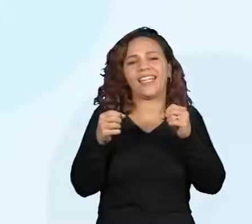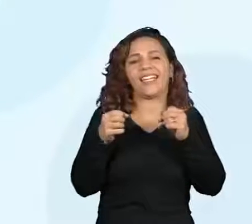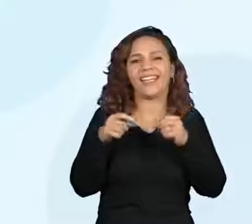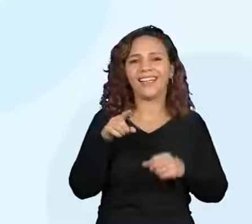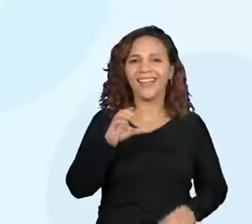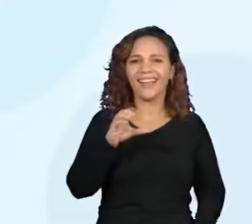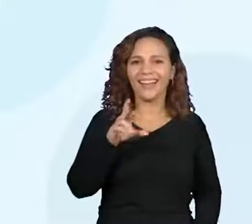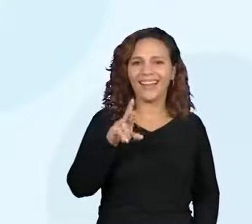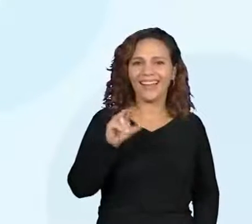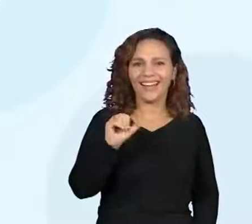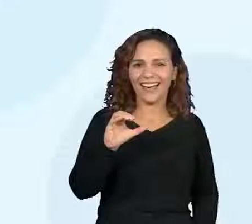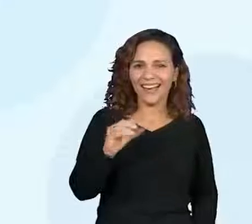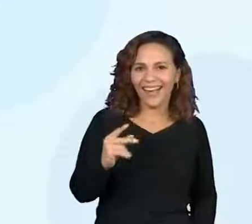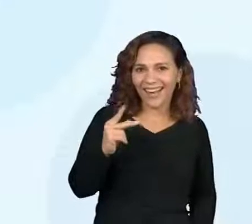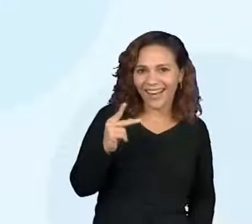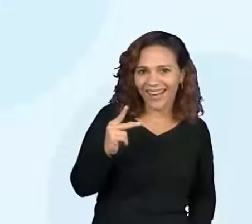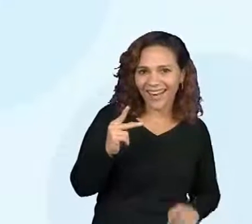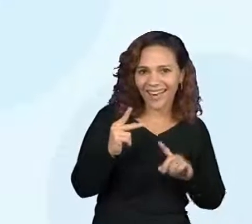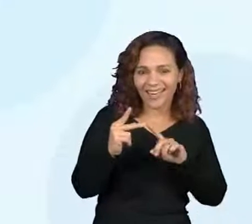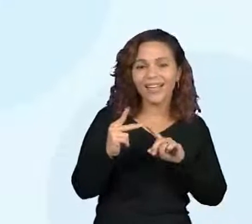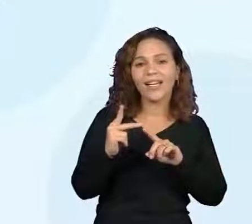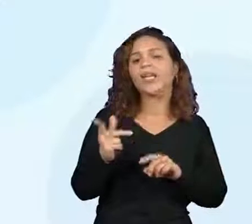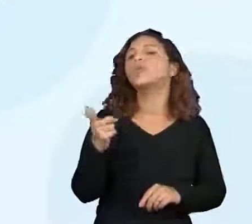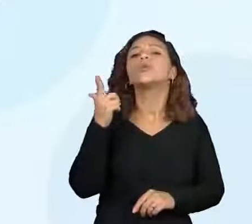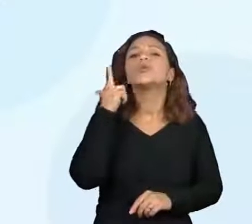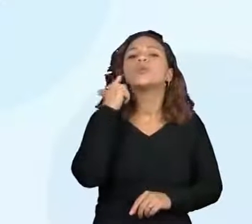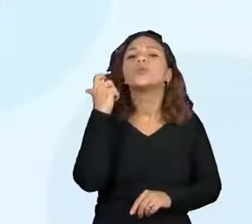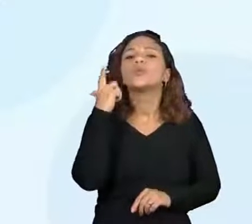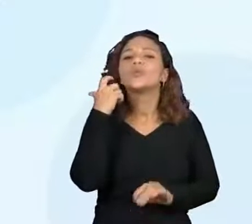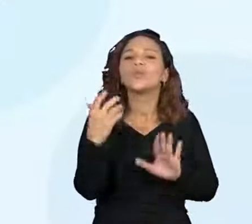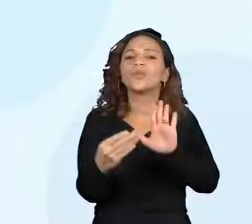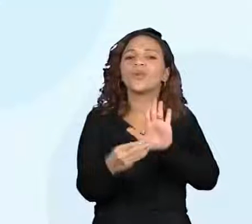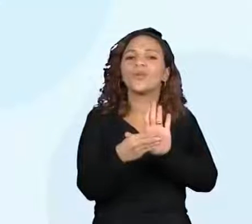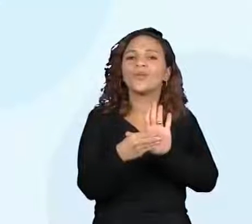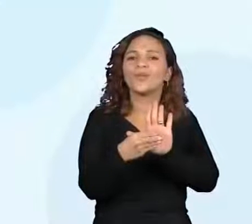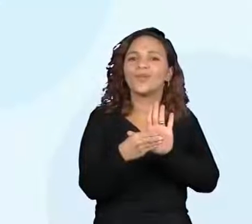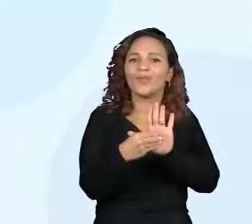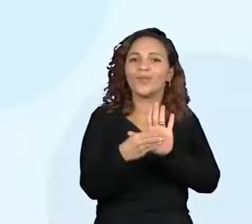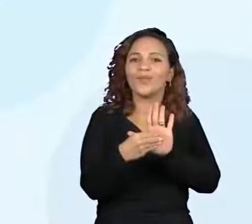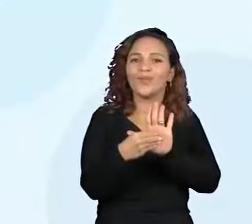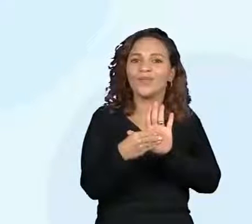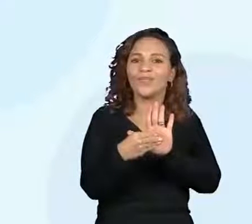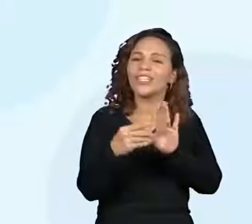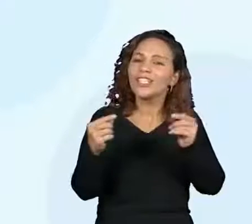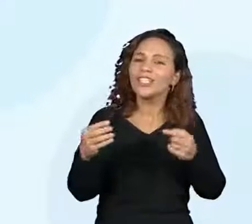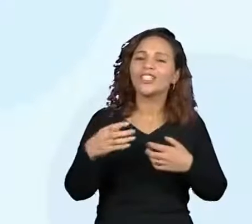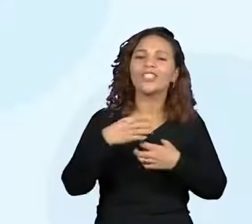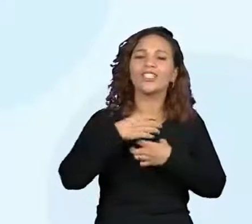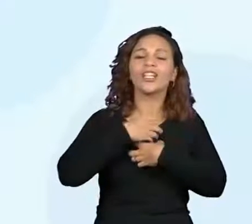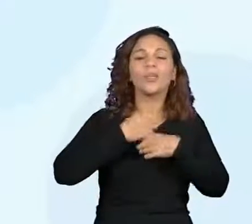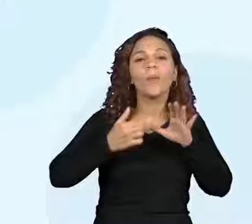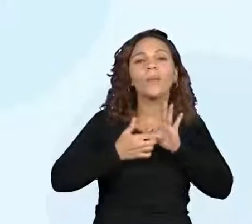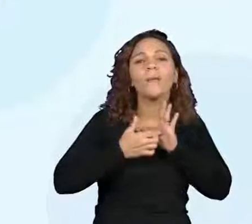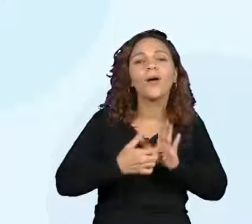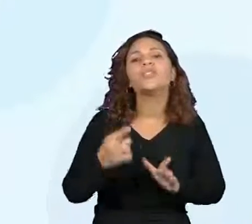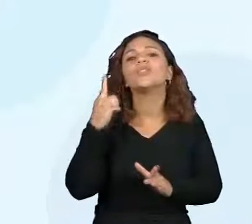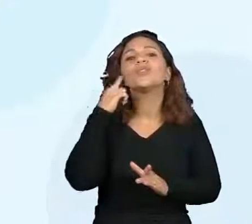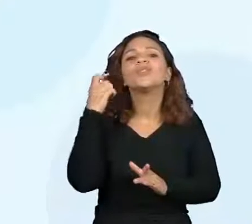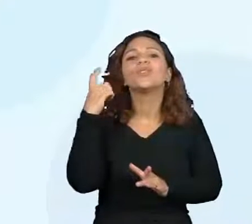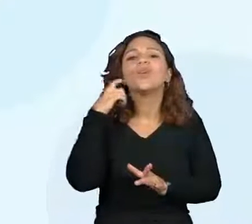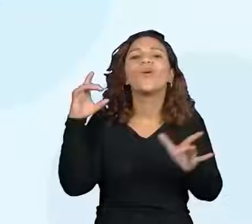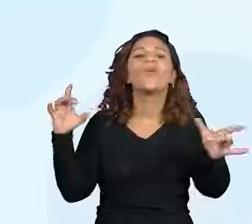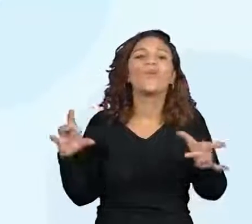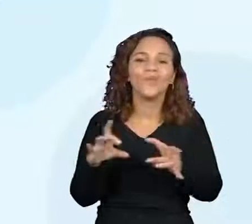Então, olha só. São sons que eu vou escrever com palavras, com letras, e vou fazer uma palavra